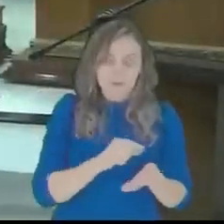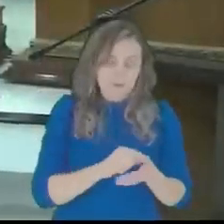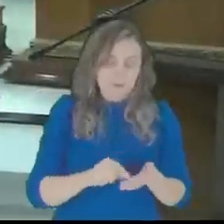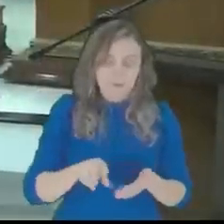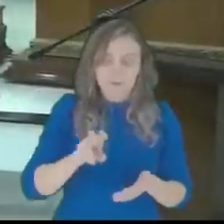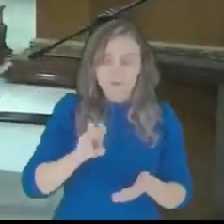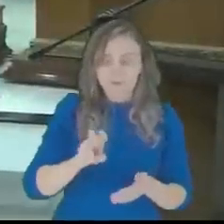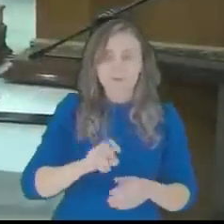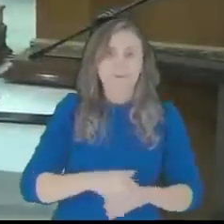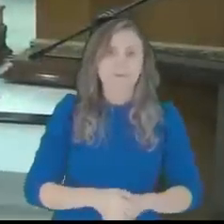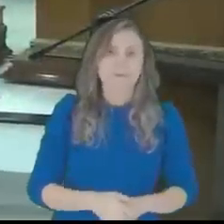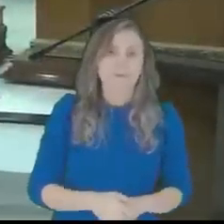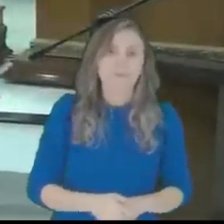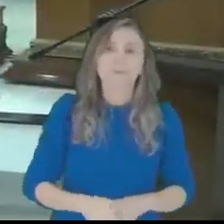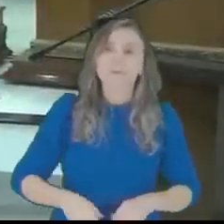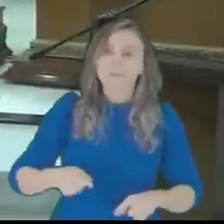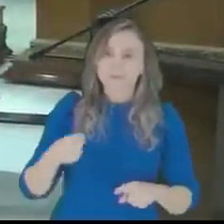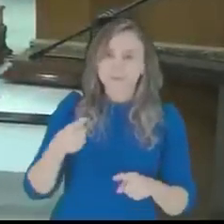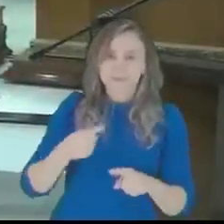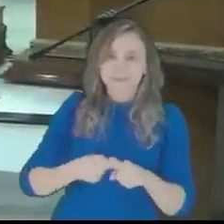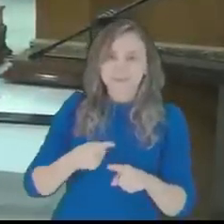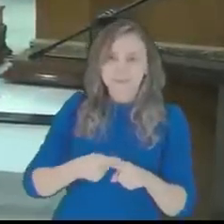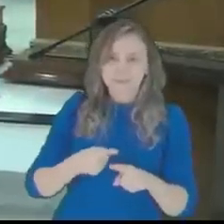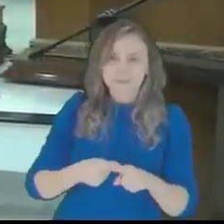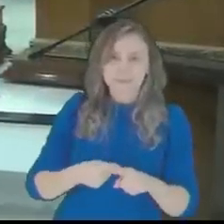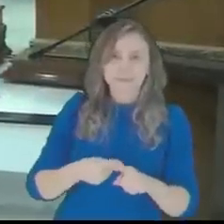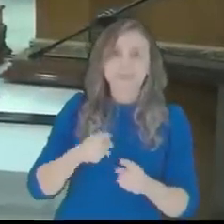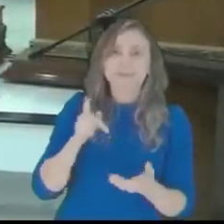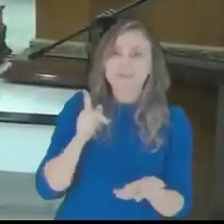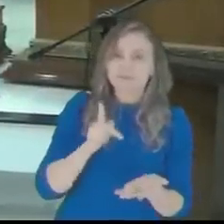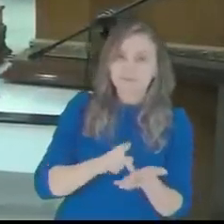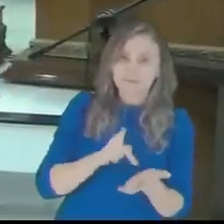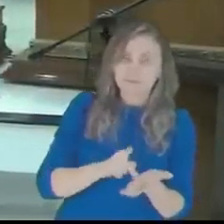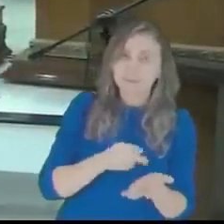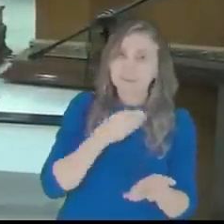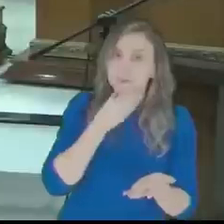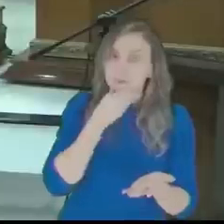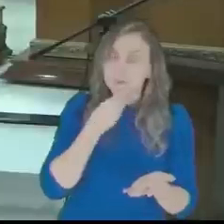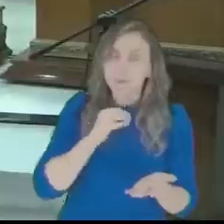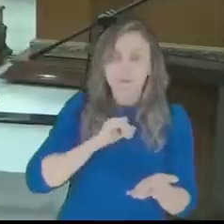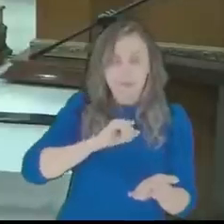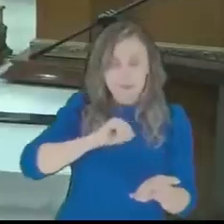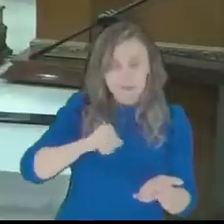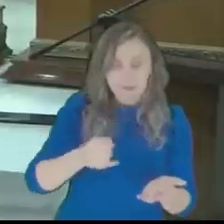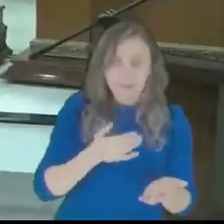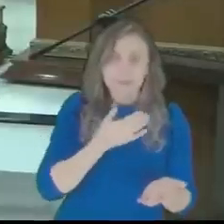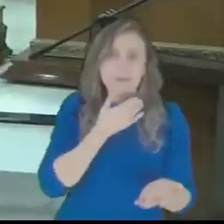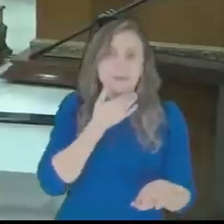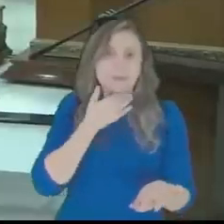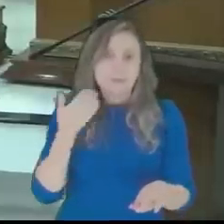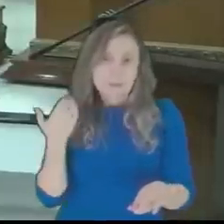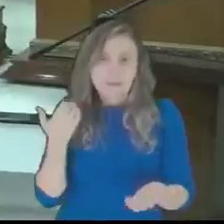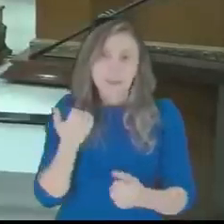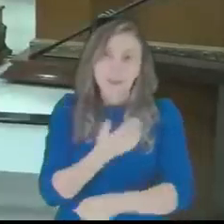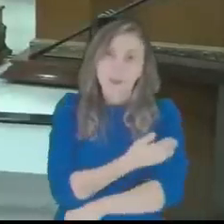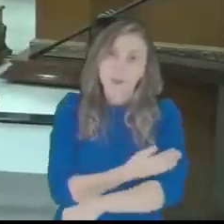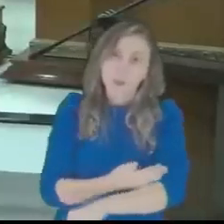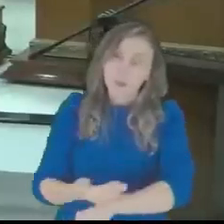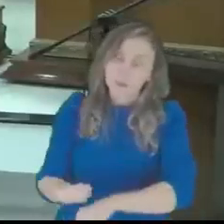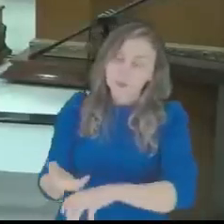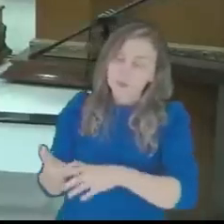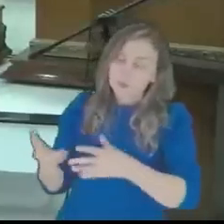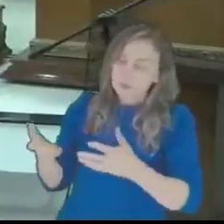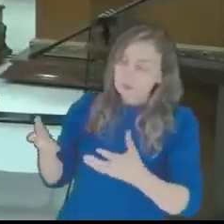Porque, na verdade, João batizou com água,